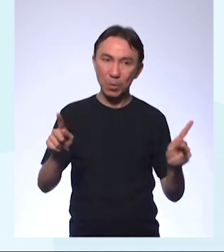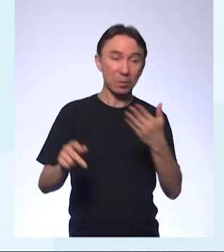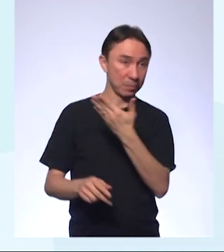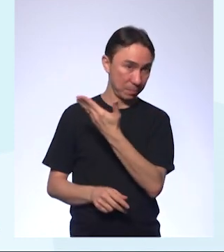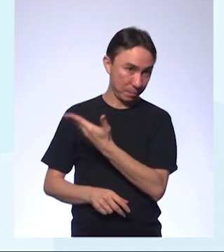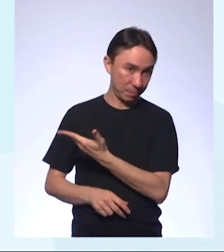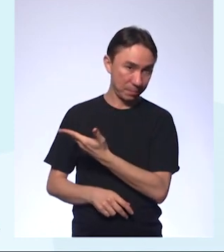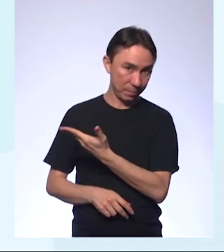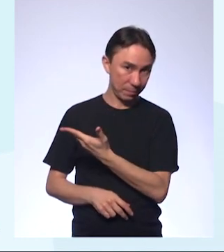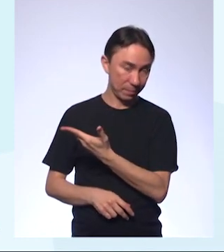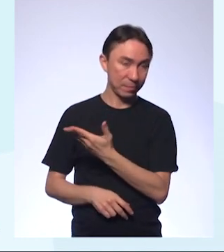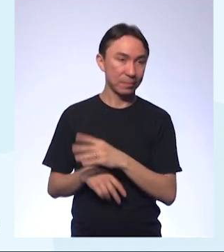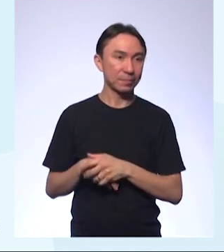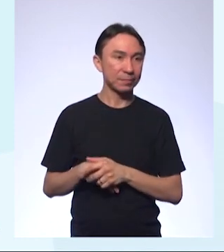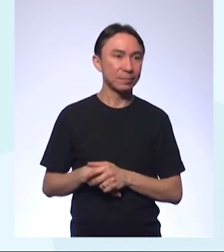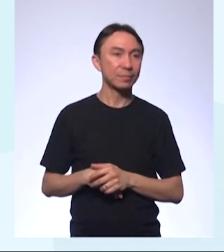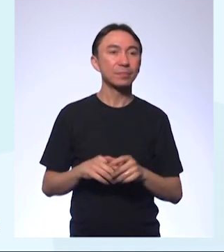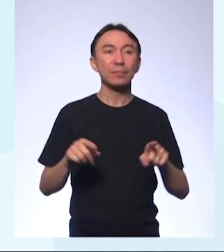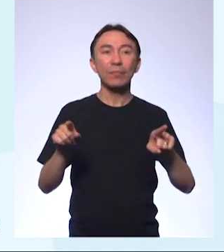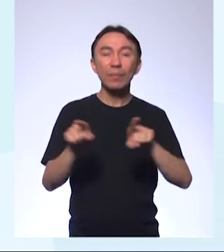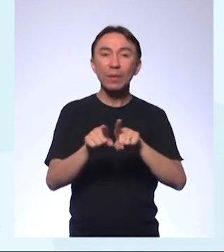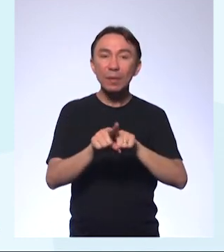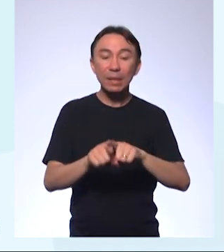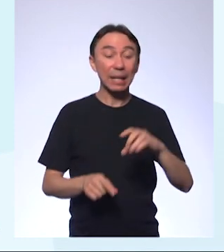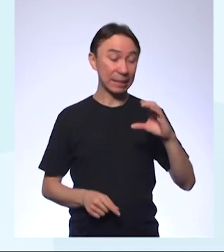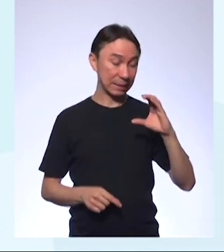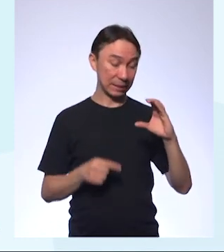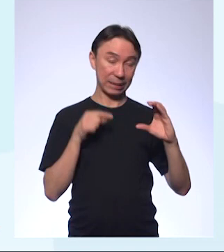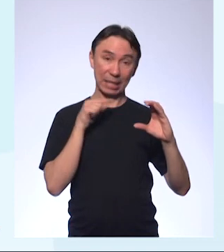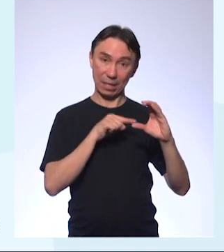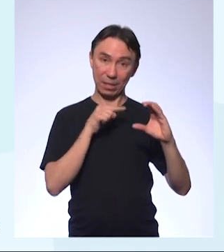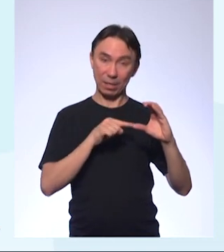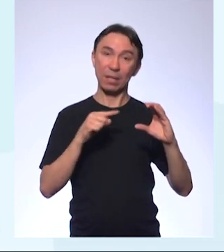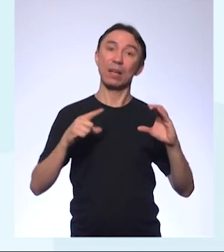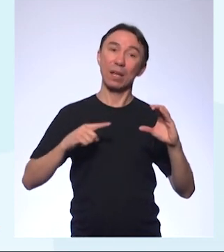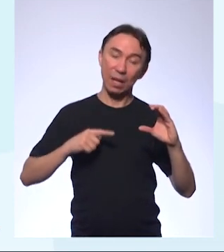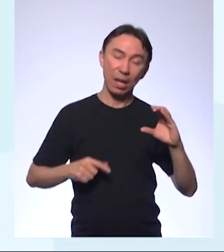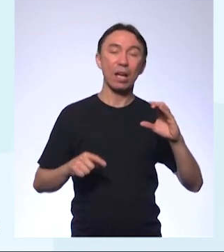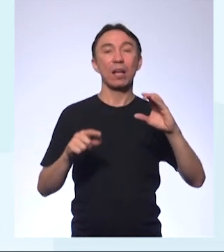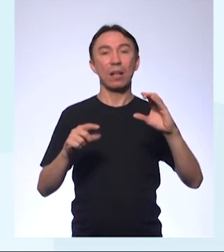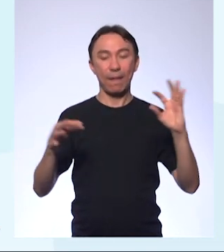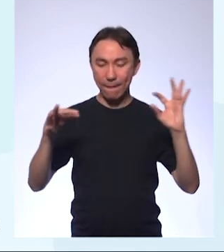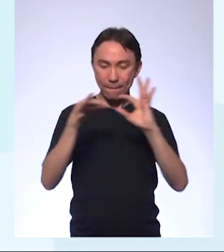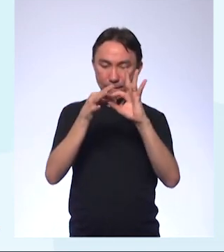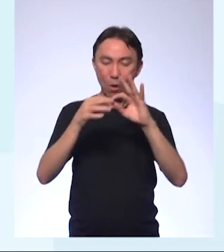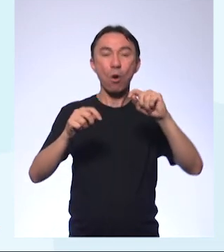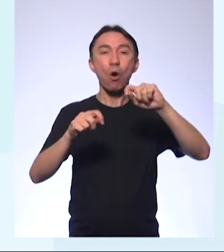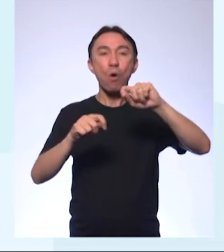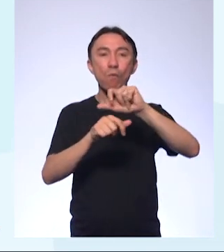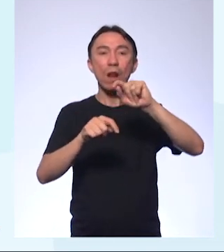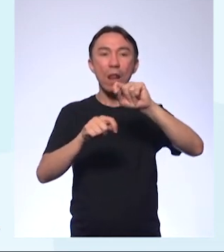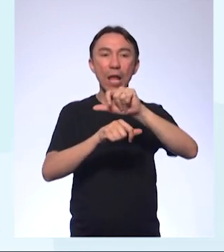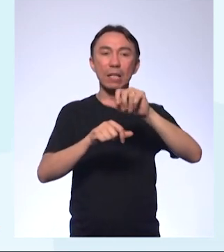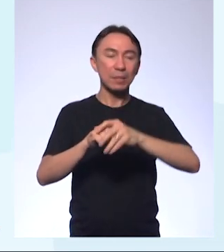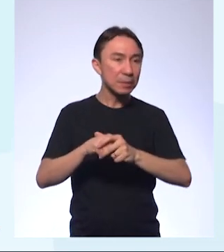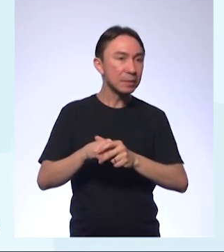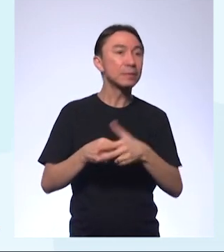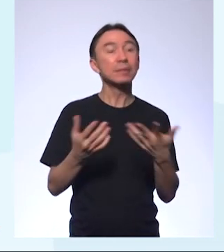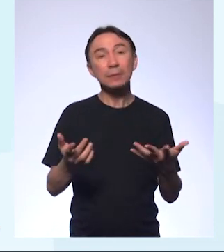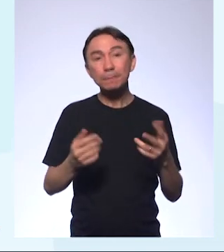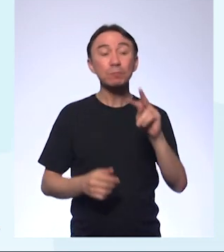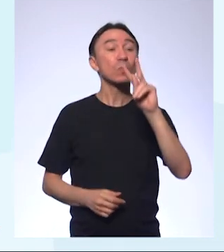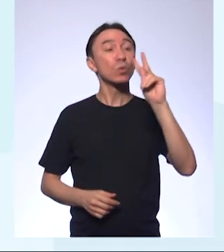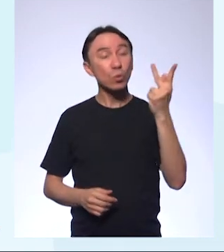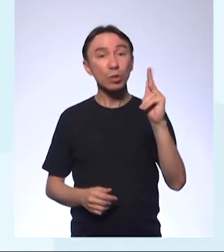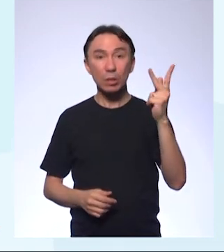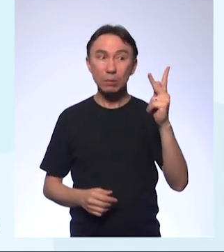E o próximo, né, que é a letra C, é quem tem a ligação covalente. Então, novamente, o hidrogênio, ele dependendo de quem ele